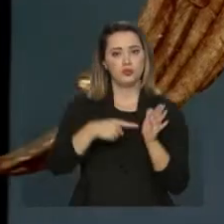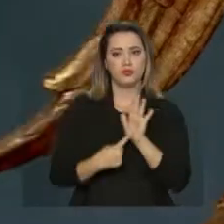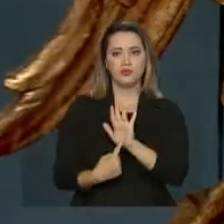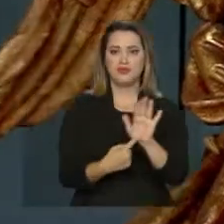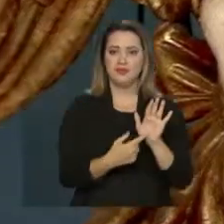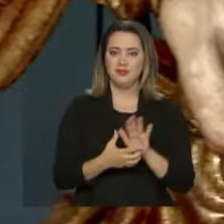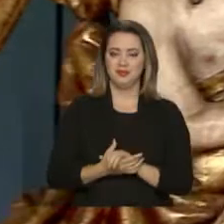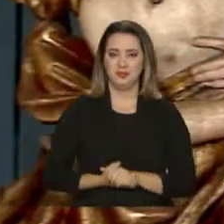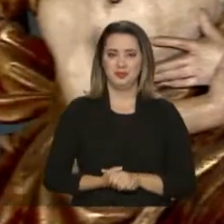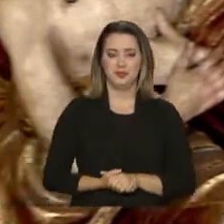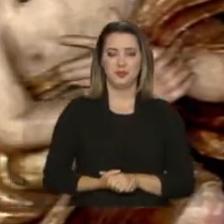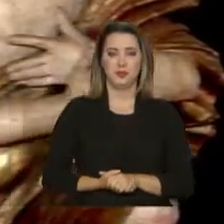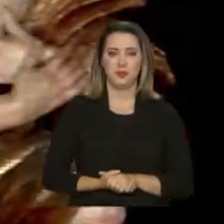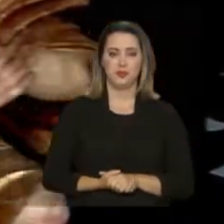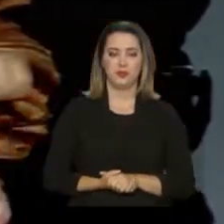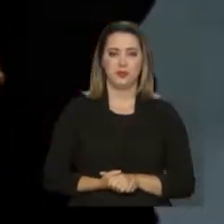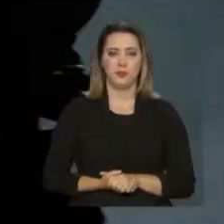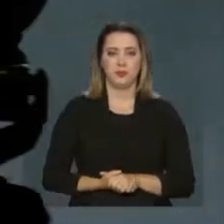aqui.